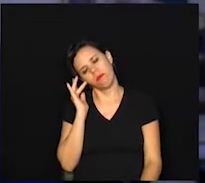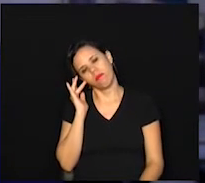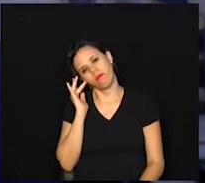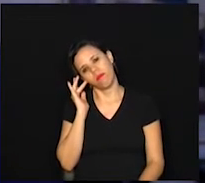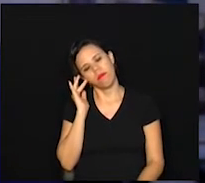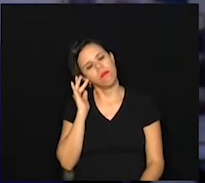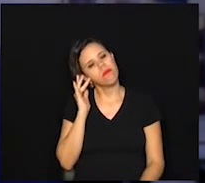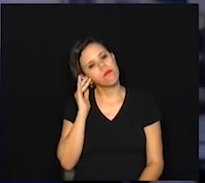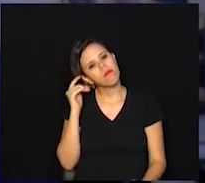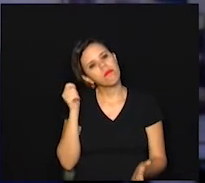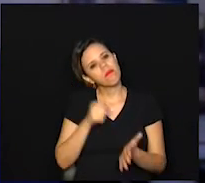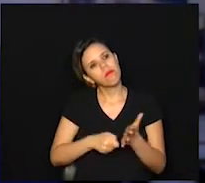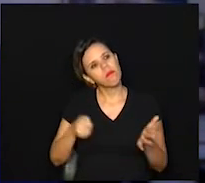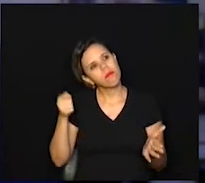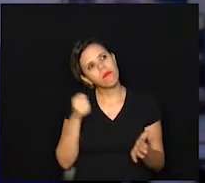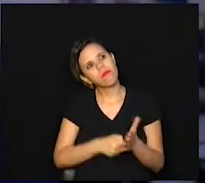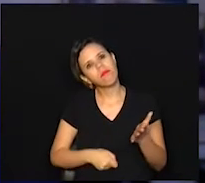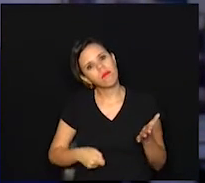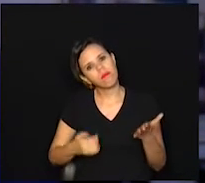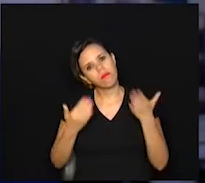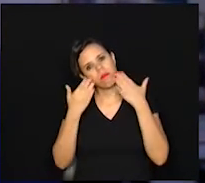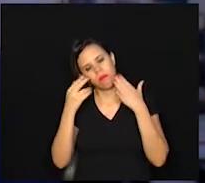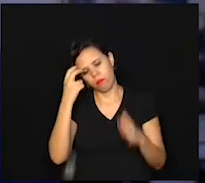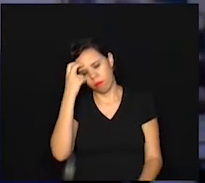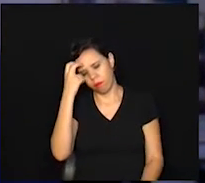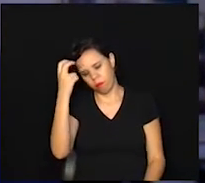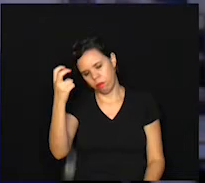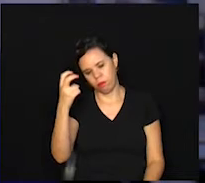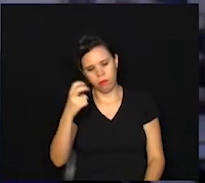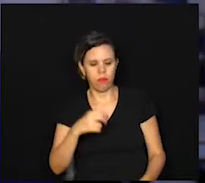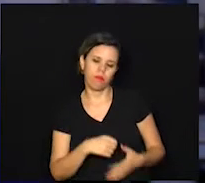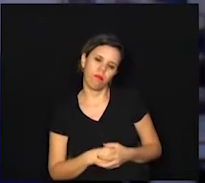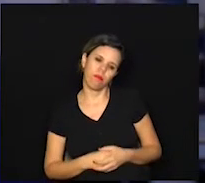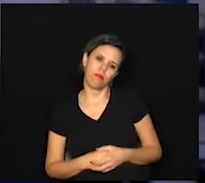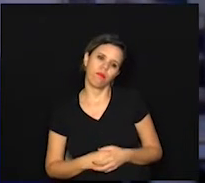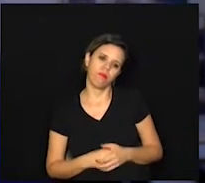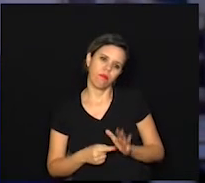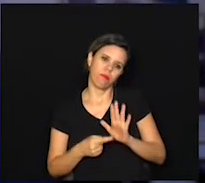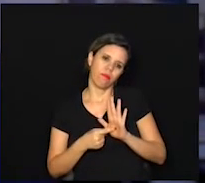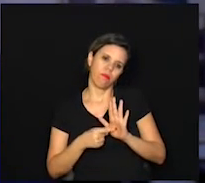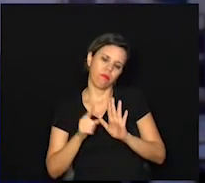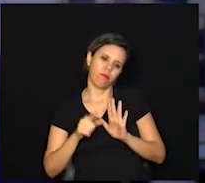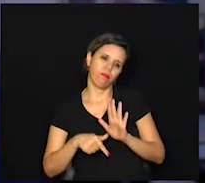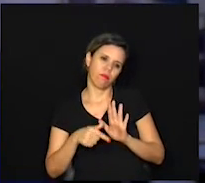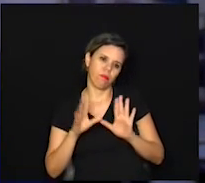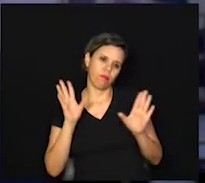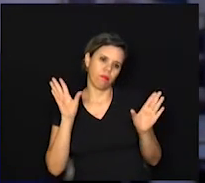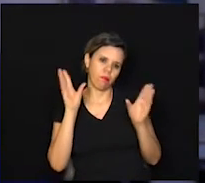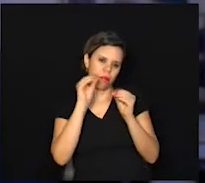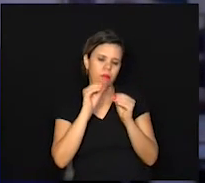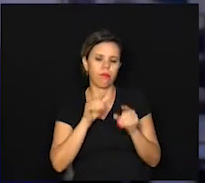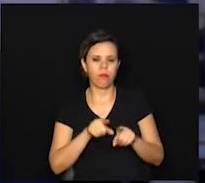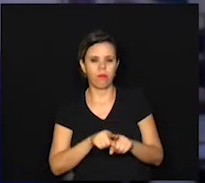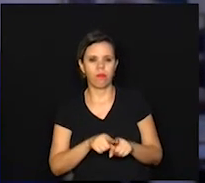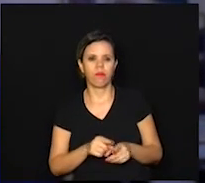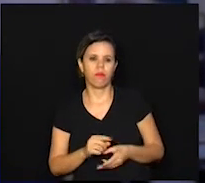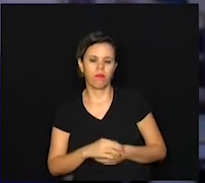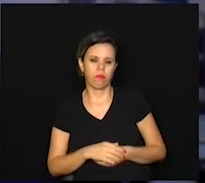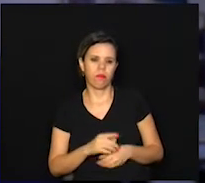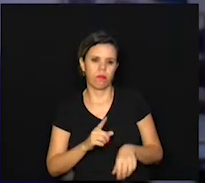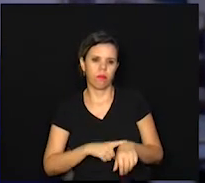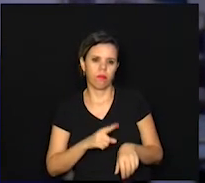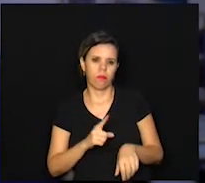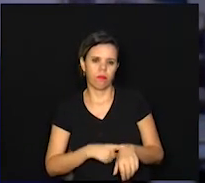forma de resistência inteligente e que sinaliza para um entendimento de que esse momento que a gente